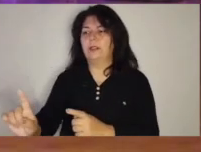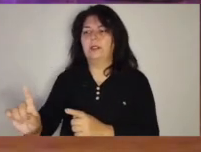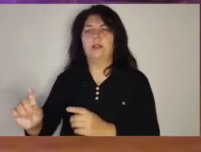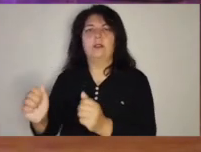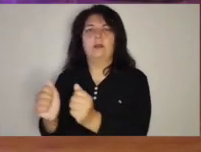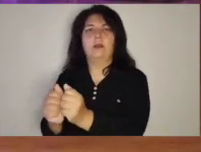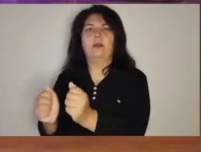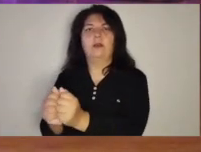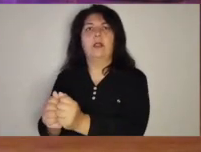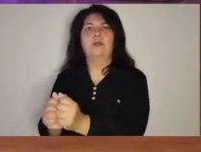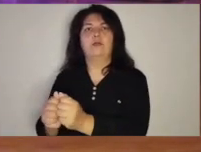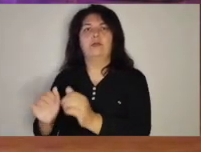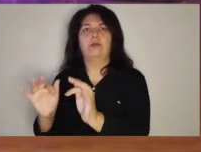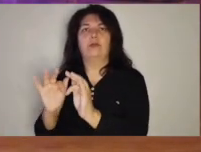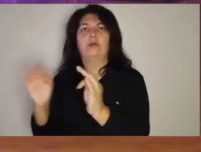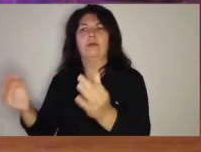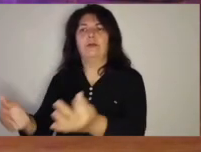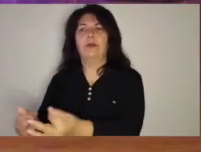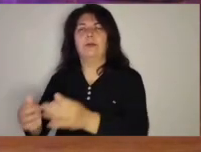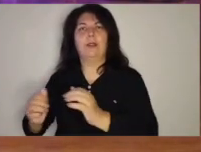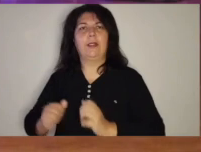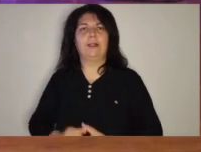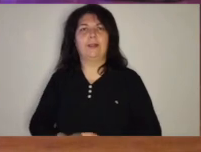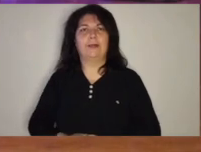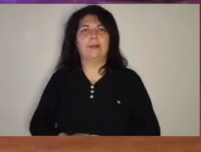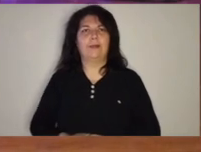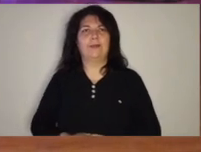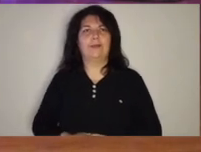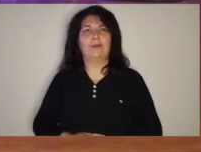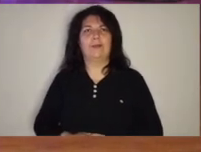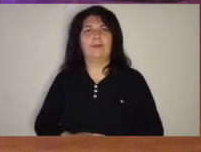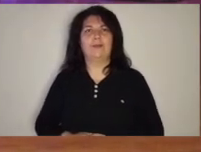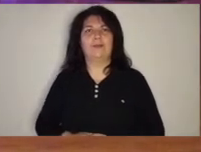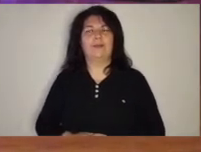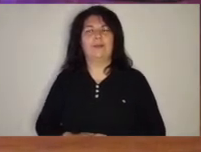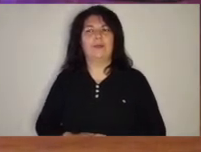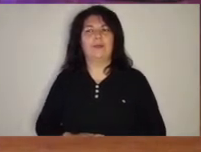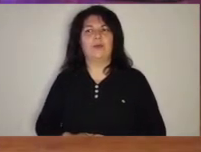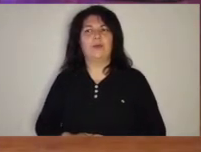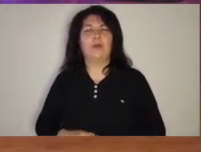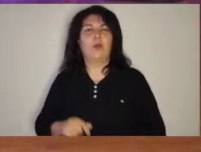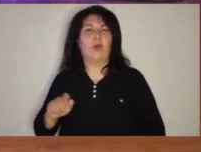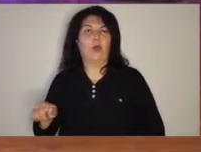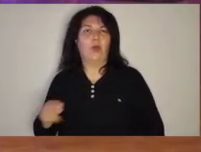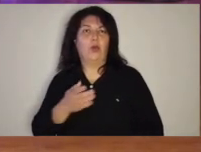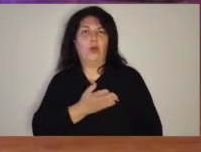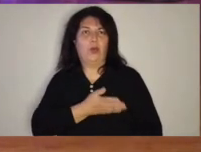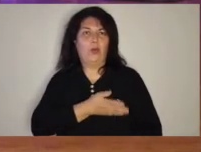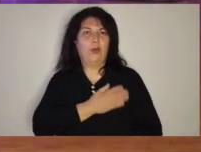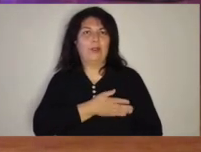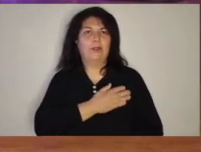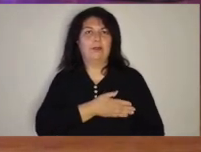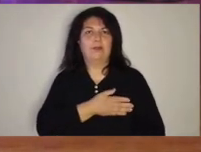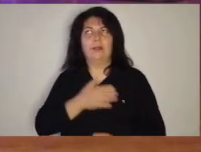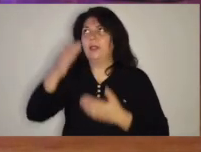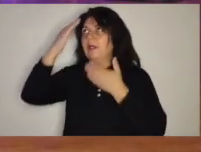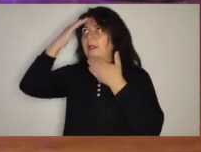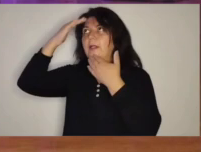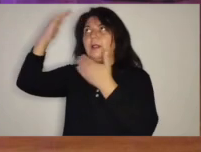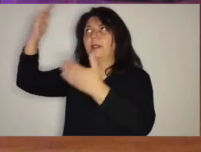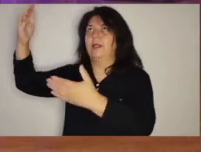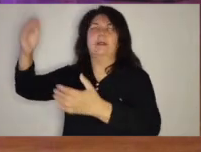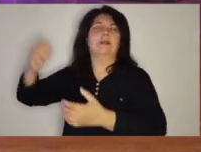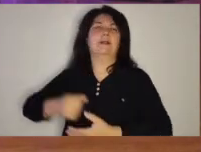Deus está conosco. O Senhor veio morar na nossa casa. E aí o que acontece, irmãos?